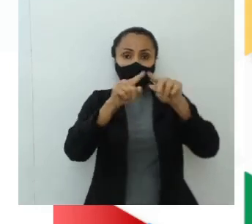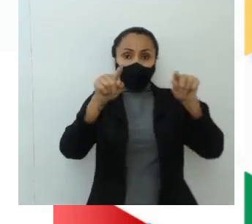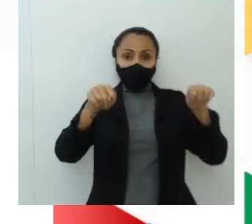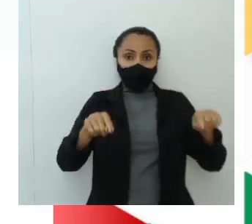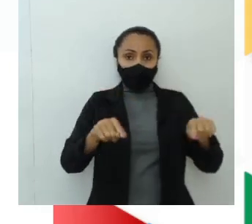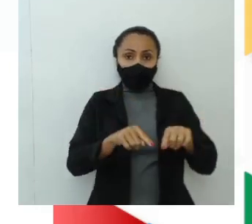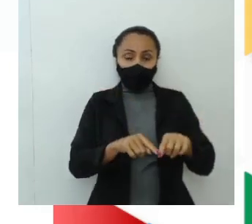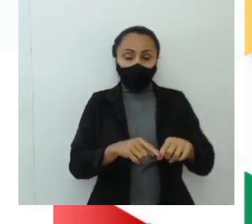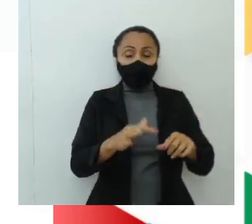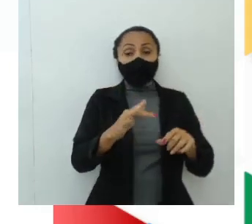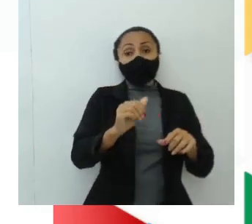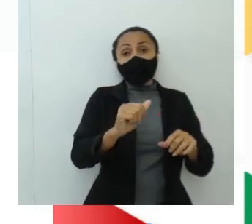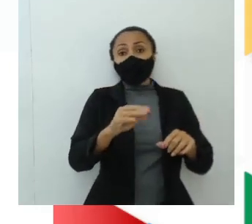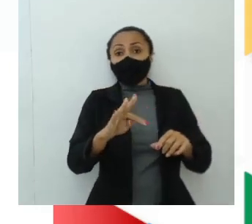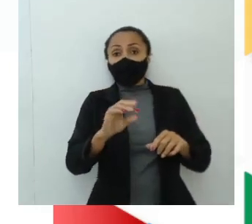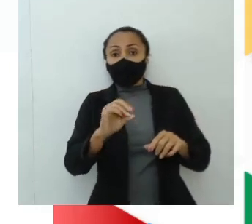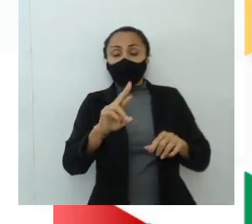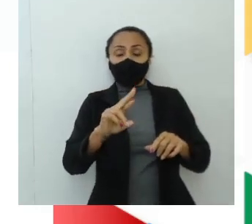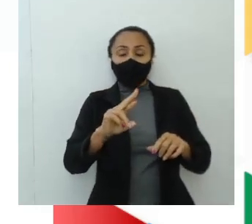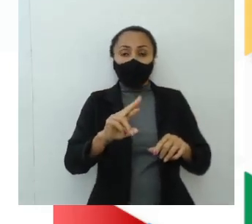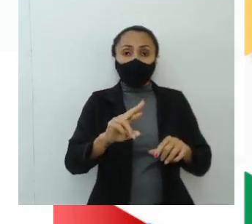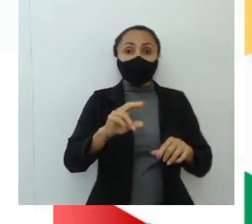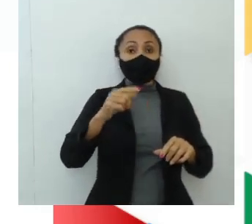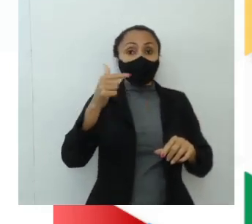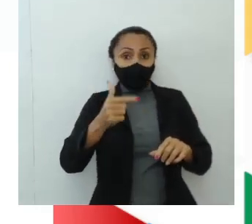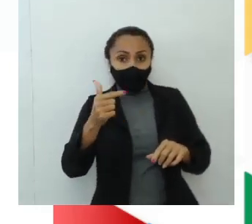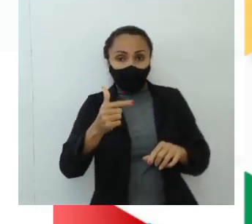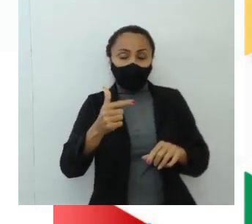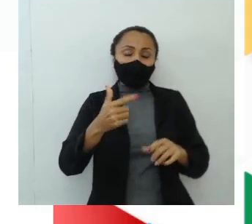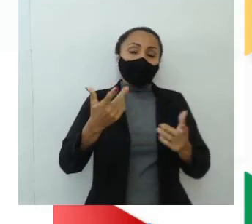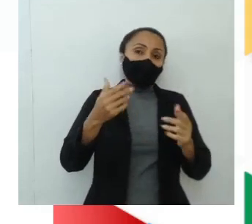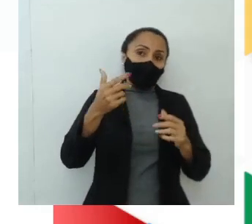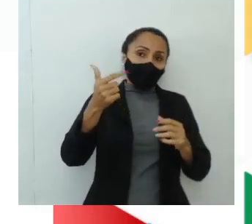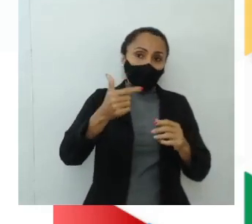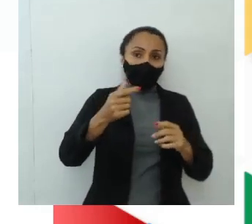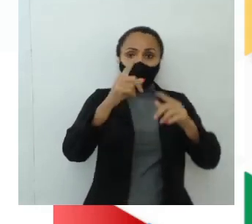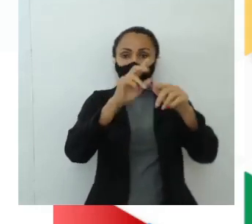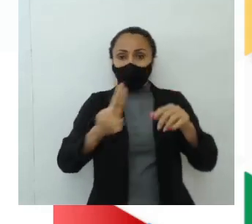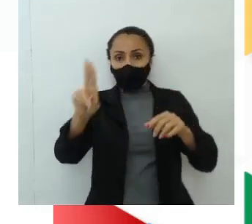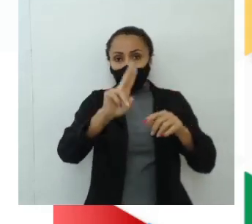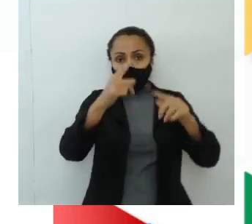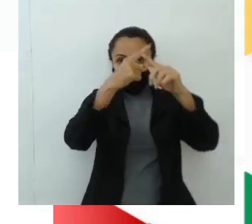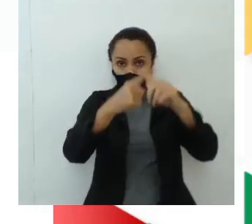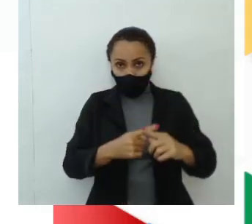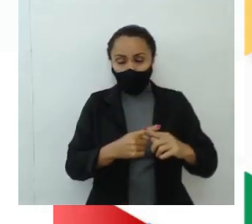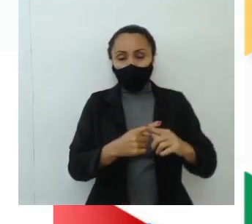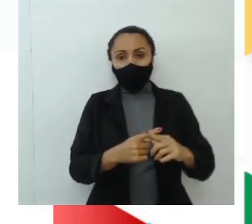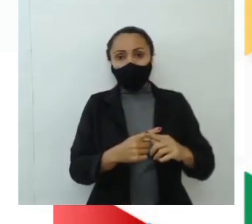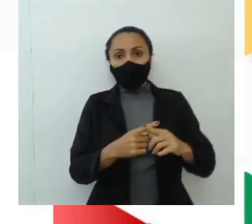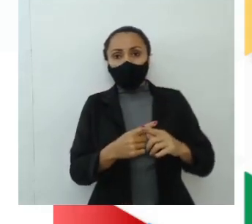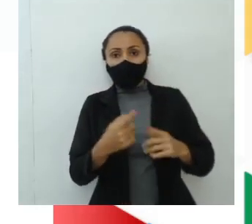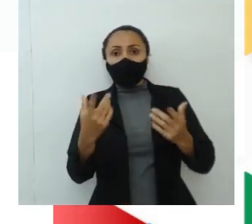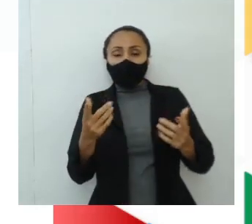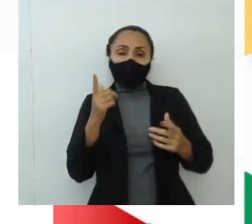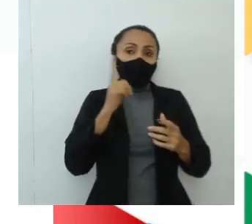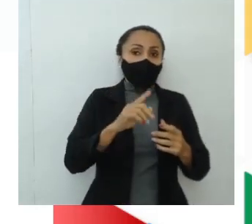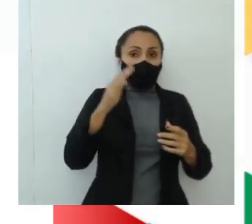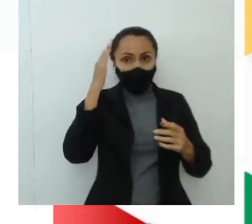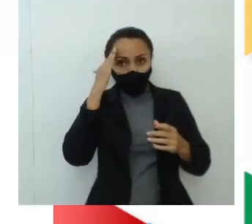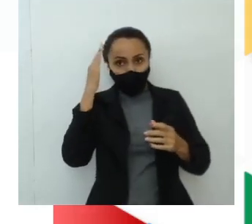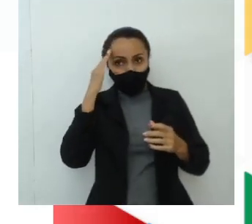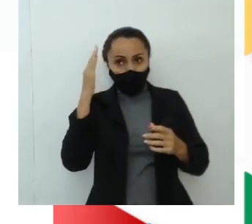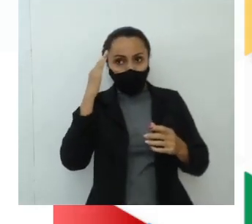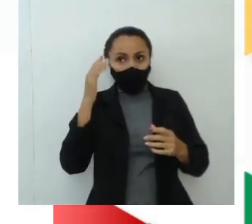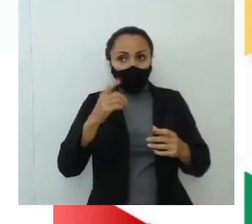2, porque foi o 2 utilizado para multiplicar os pares ordenados. Está bem claro para você? Você conseguiu entender que quando